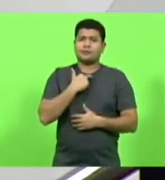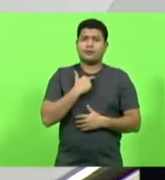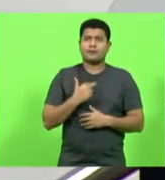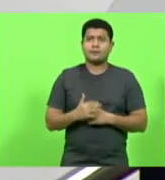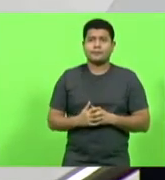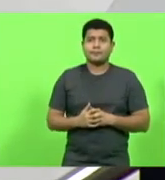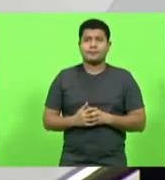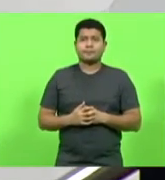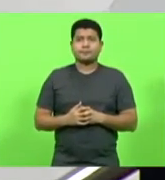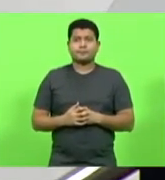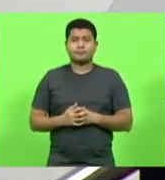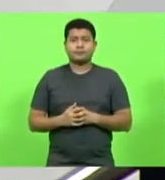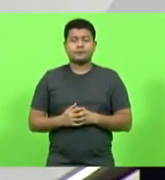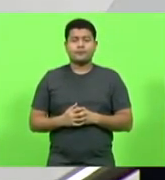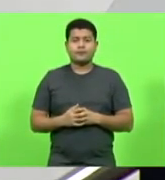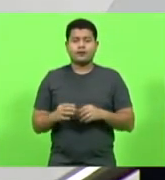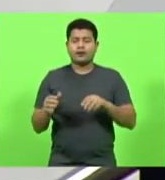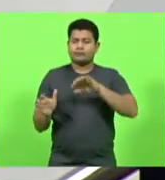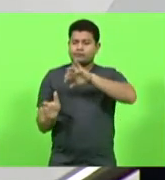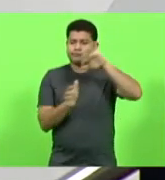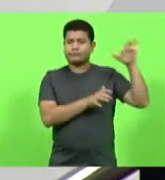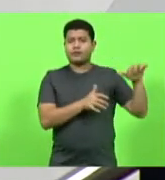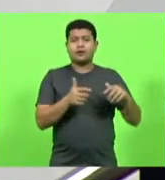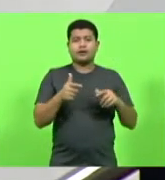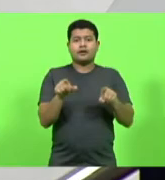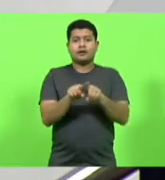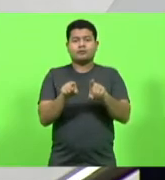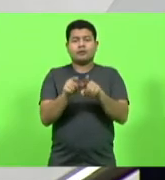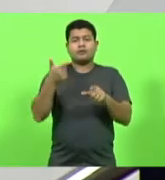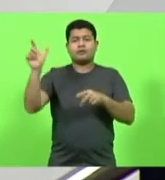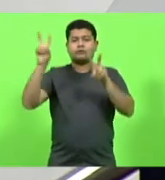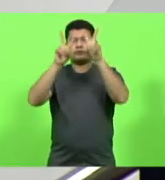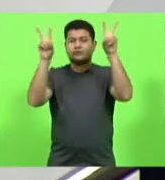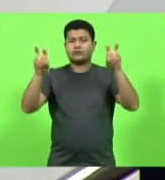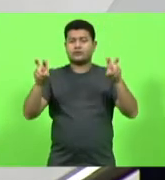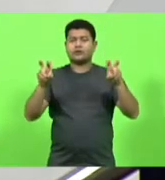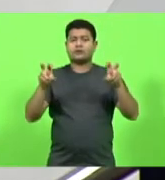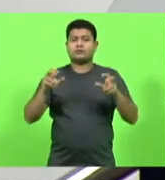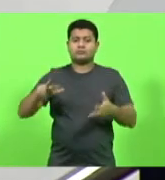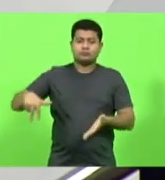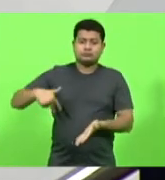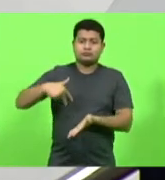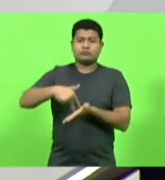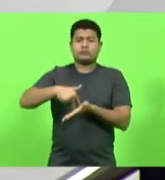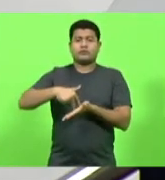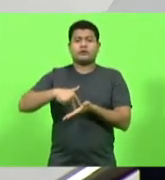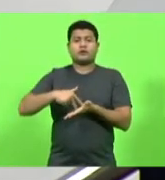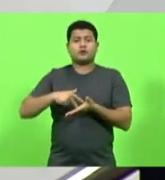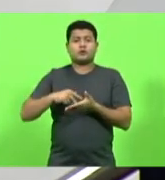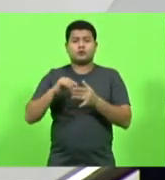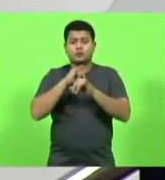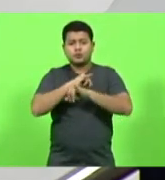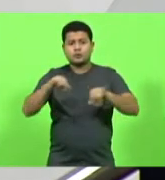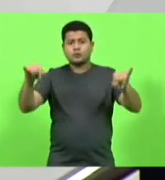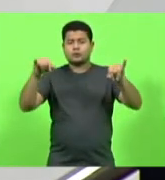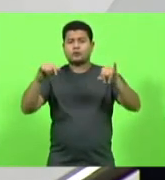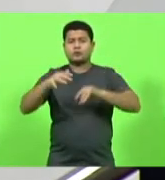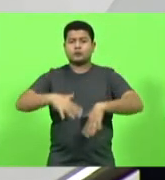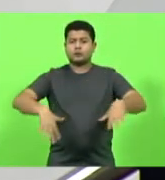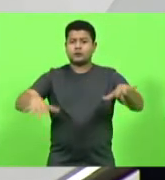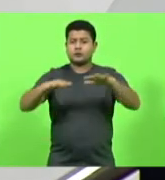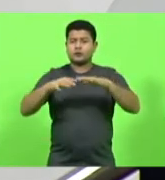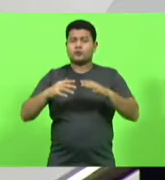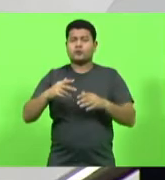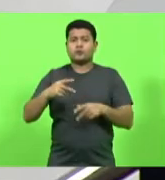Senhor presidente, outro assunto que eu trago aqui hoje, para todos nós catarinenses, creio que é